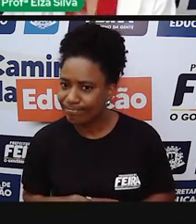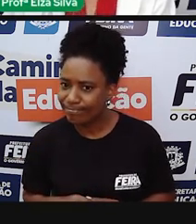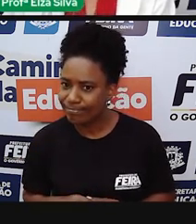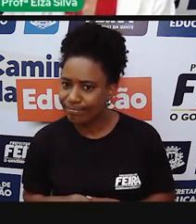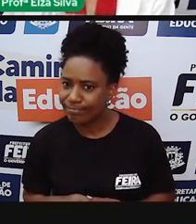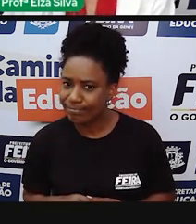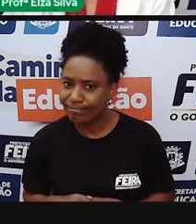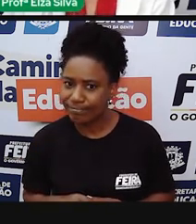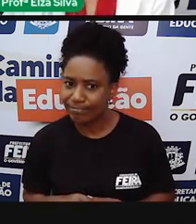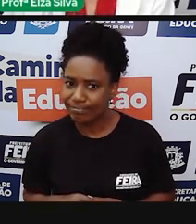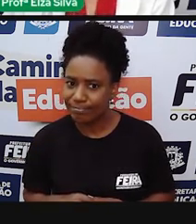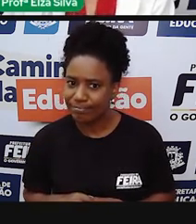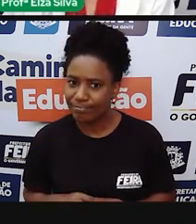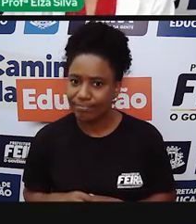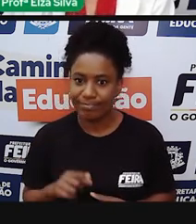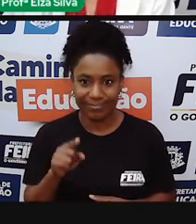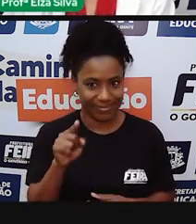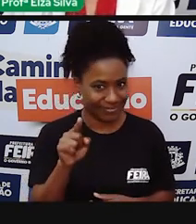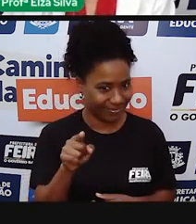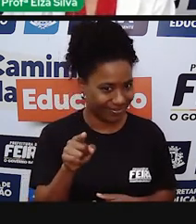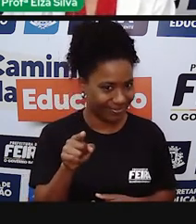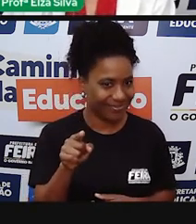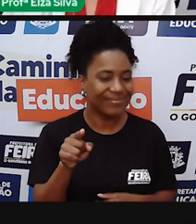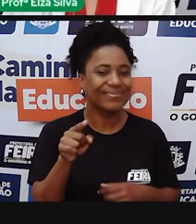Ó, I go skateboard.